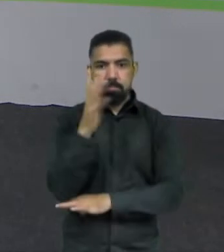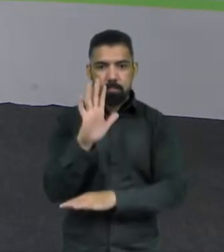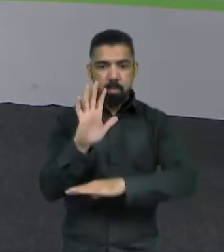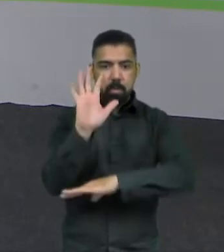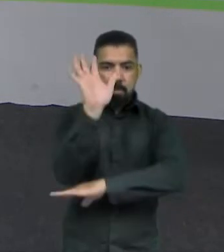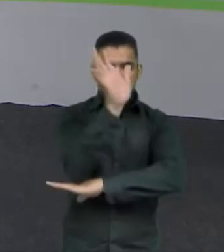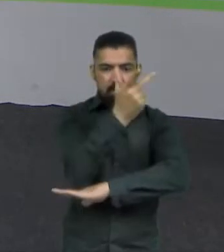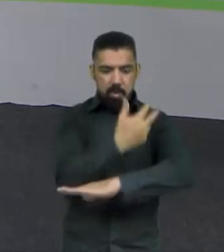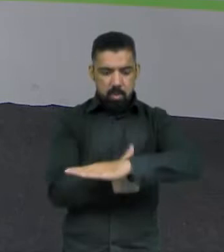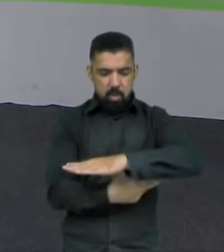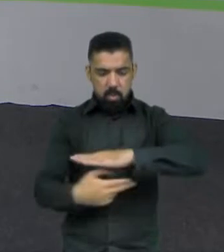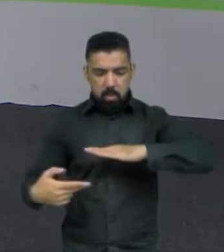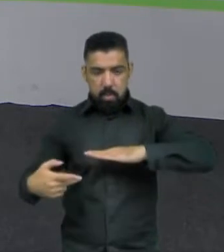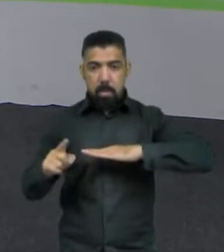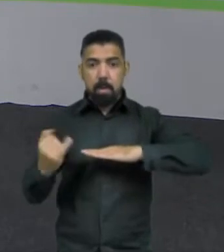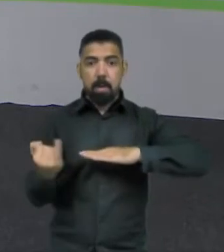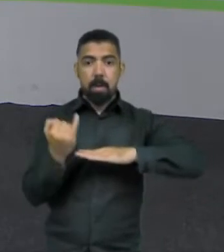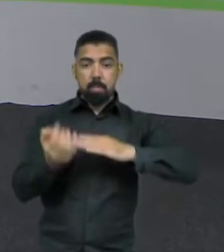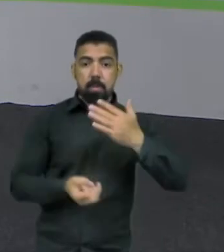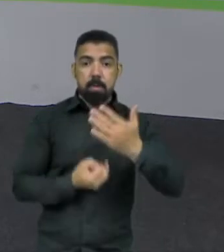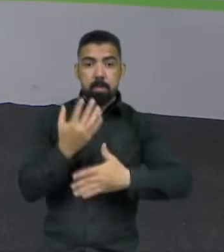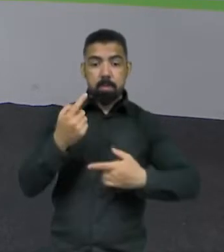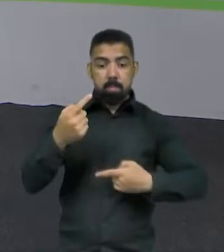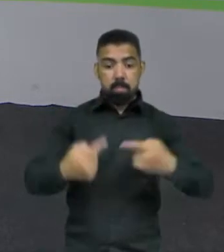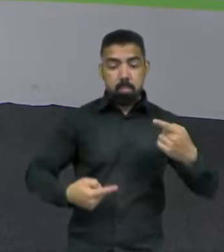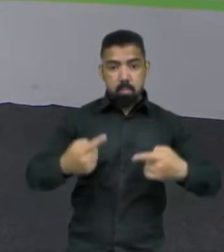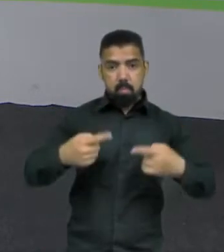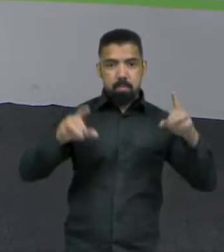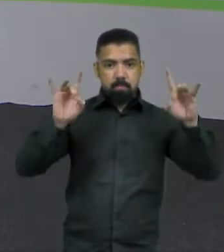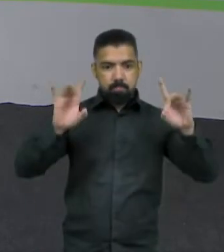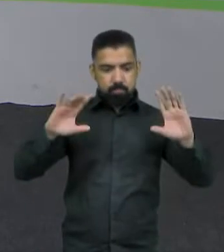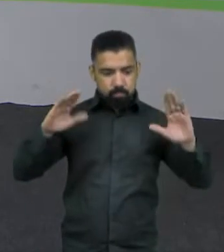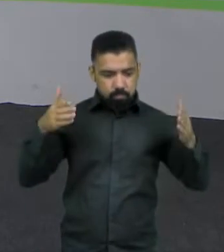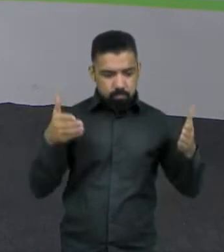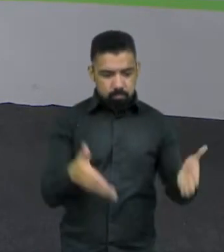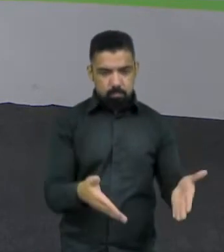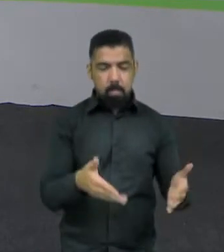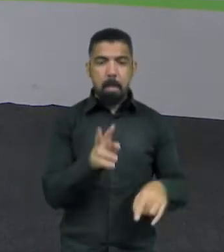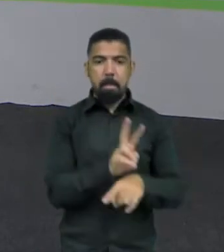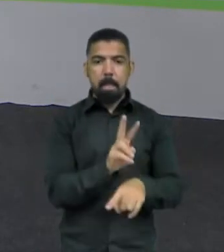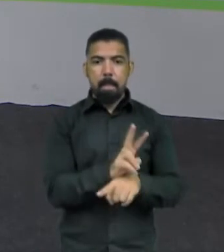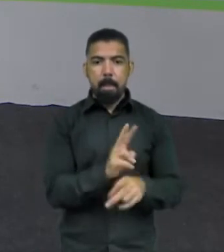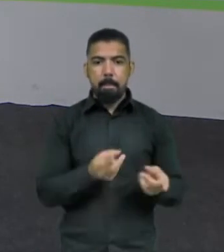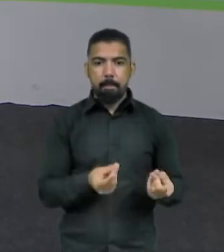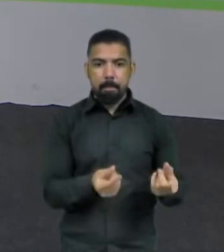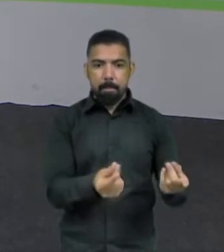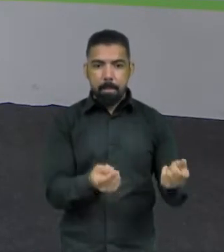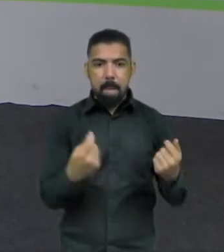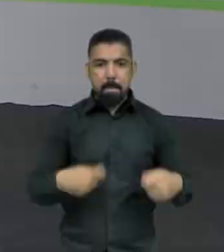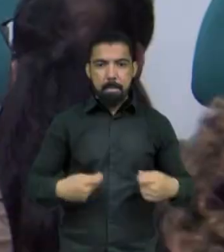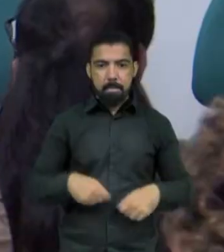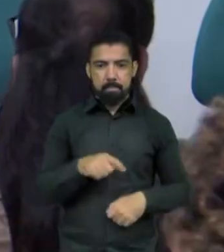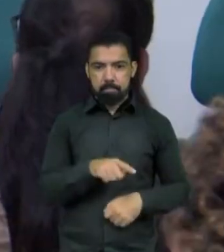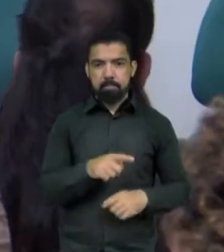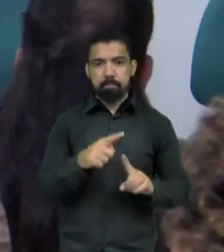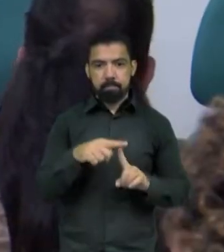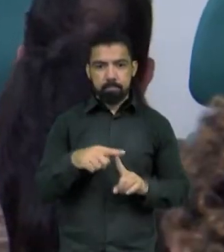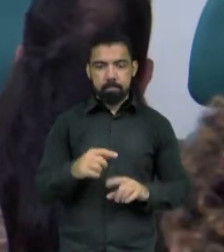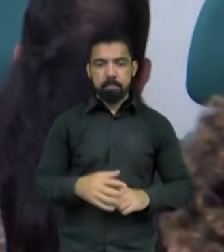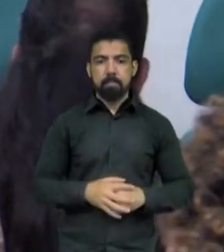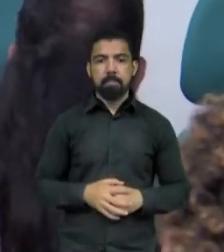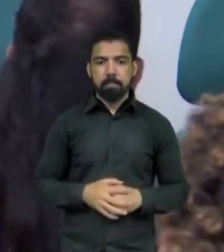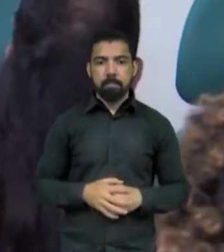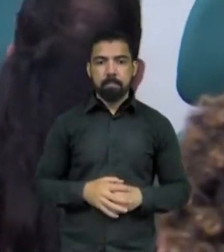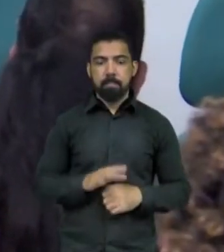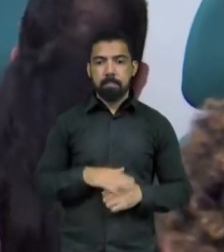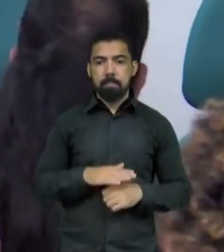será fundamental na criação de políticas específicas de preservação dessas espécies. O